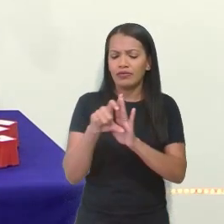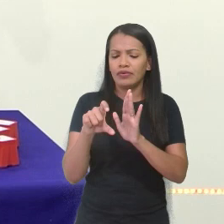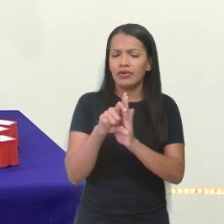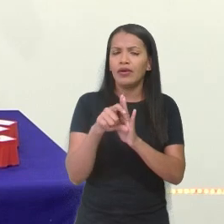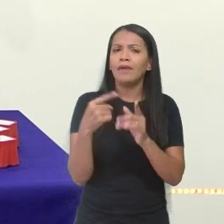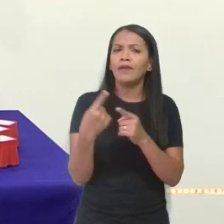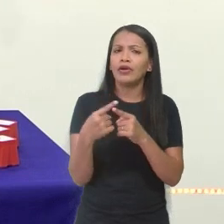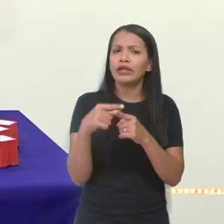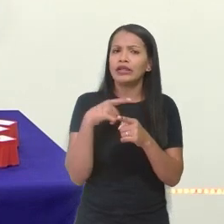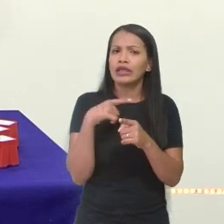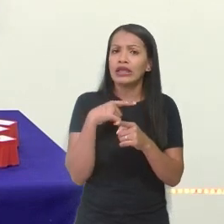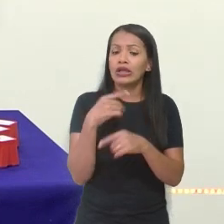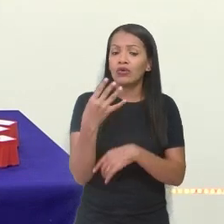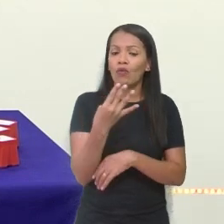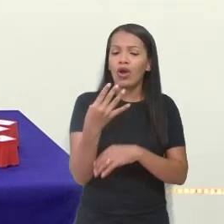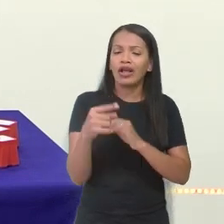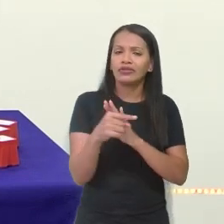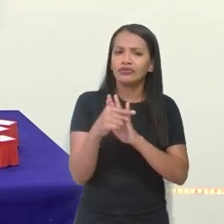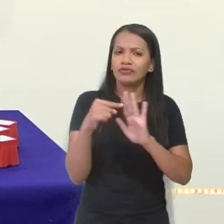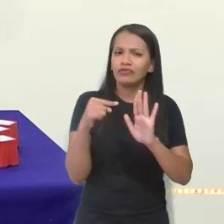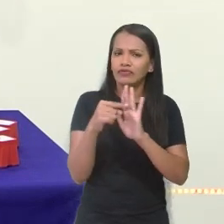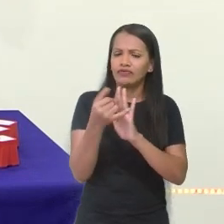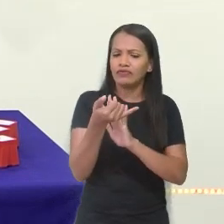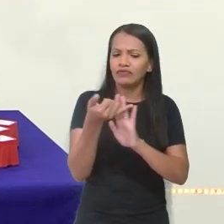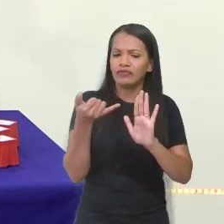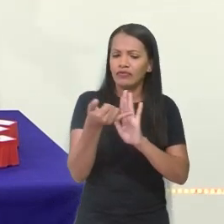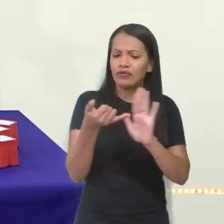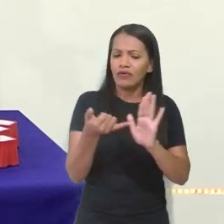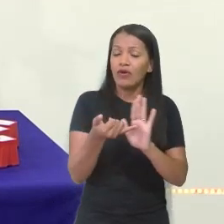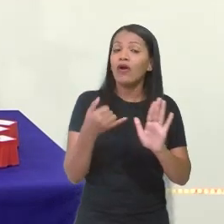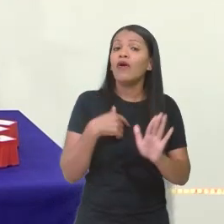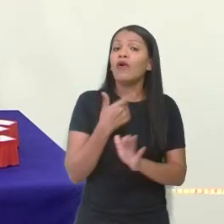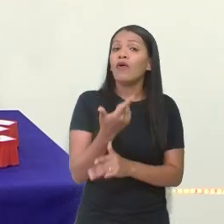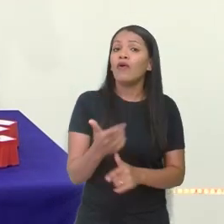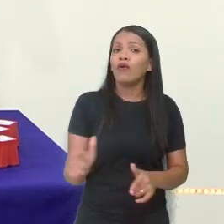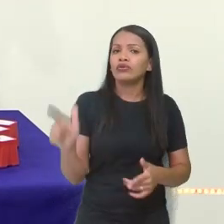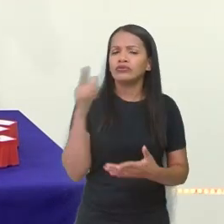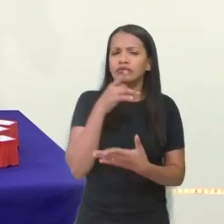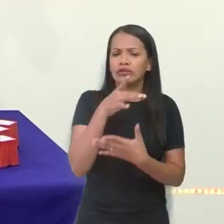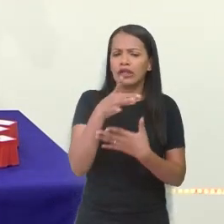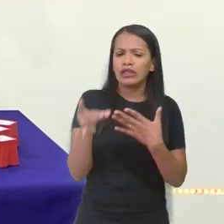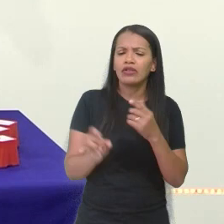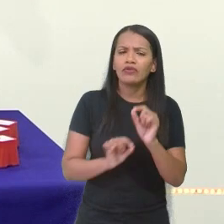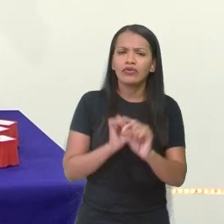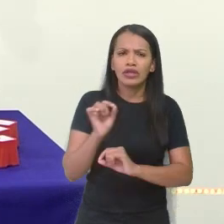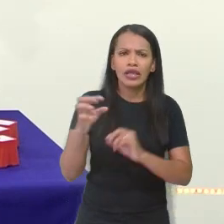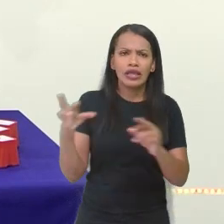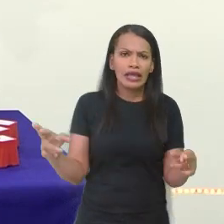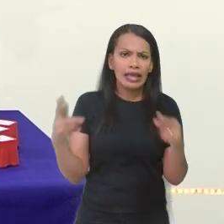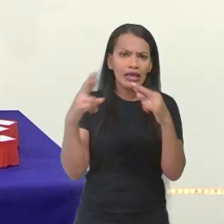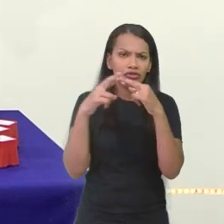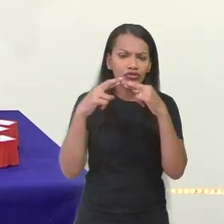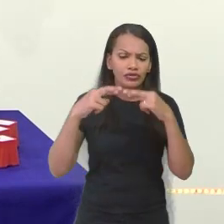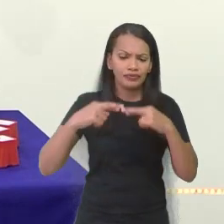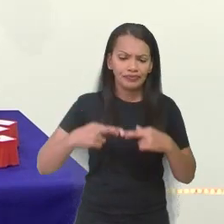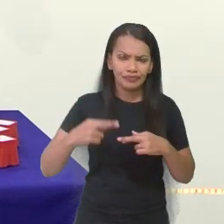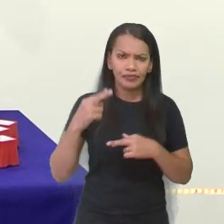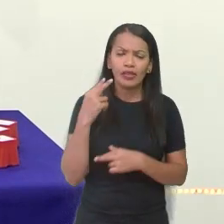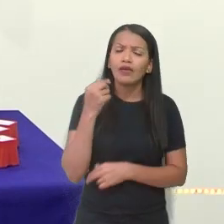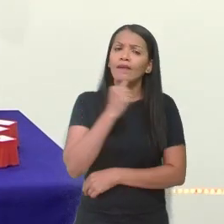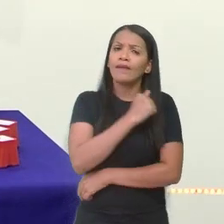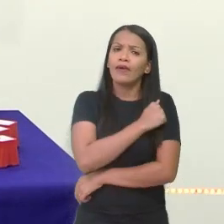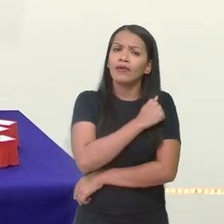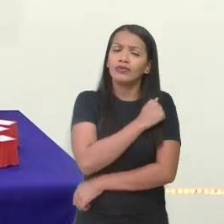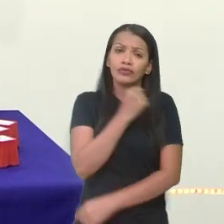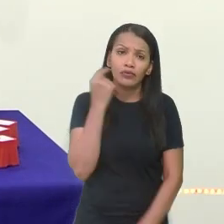quadra. E outro detalhe são as rimas presentes. Verificou a sonoridade? Tá? A gente